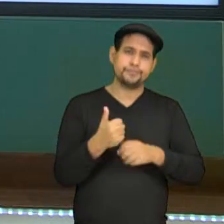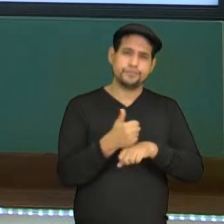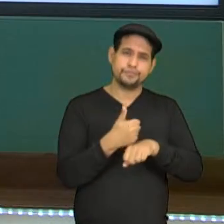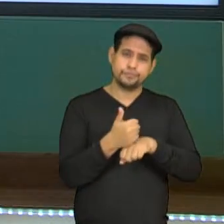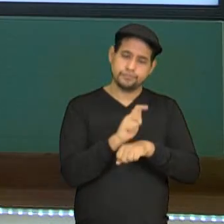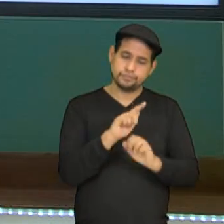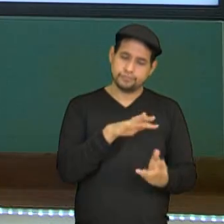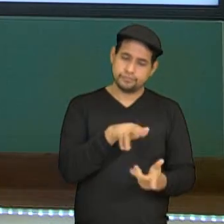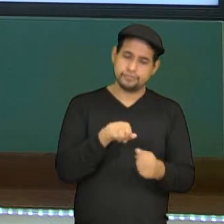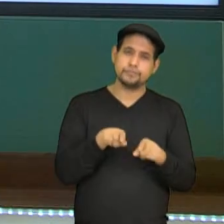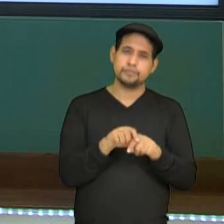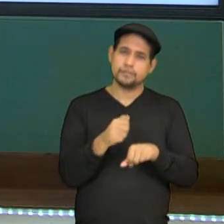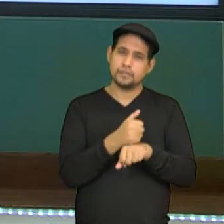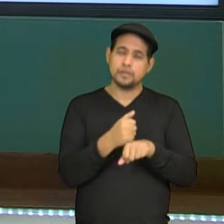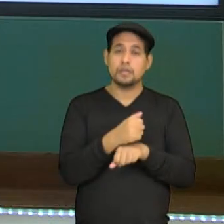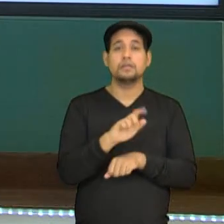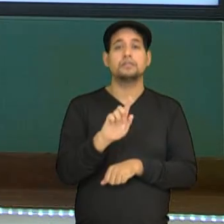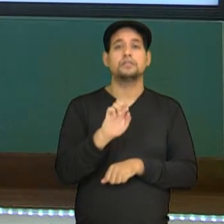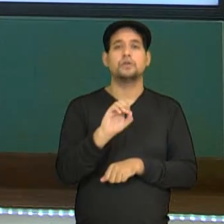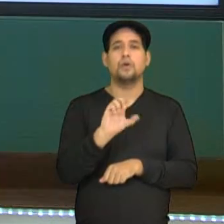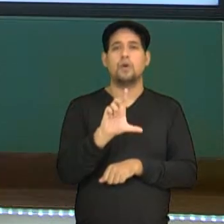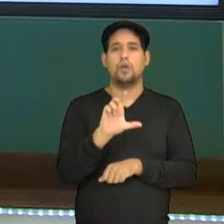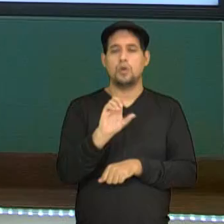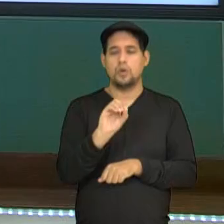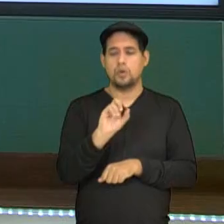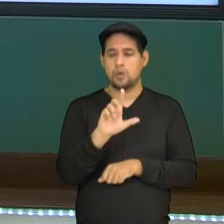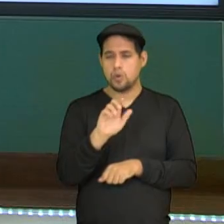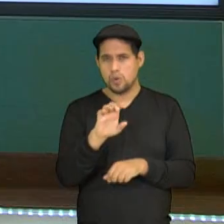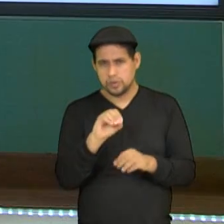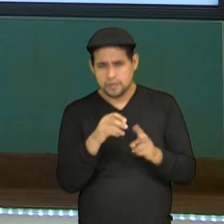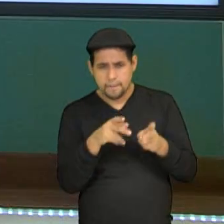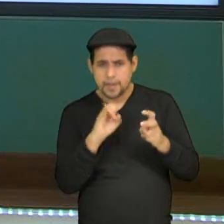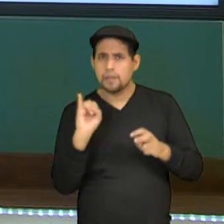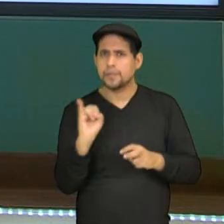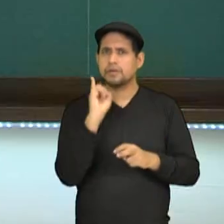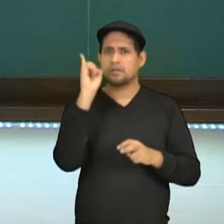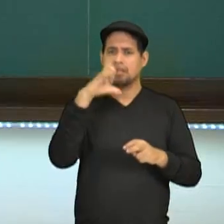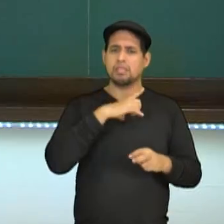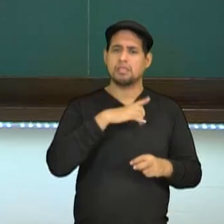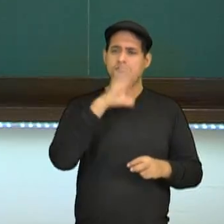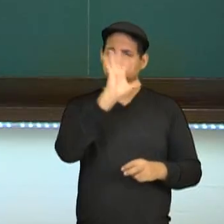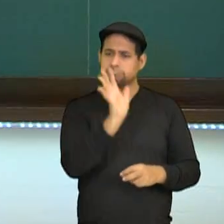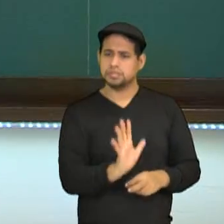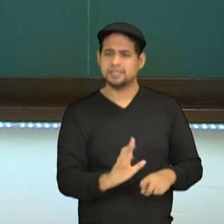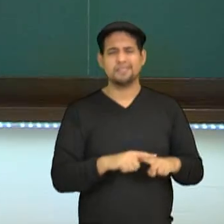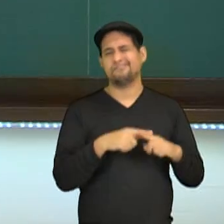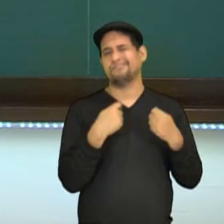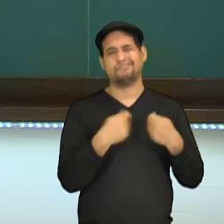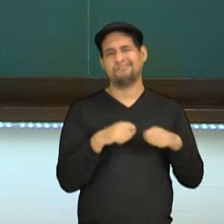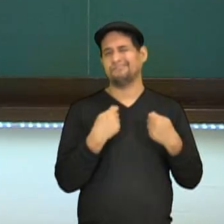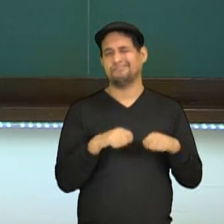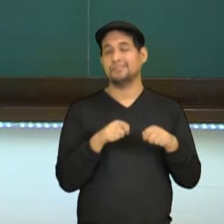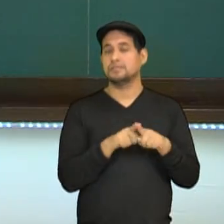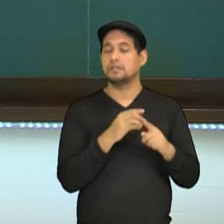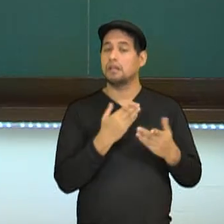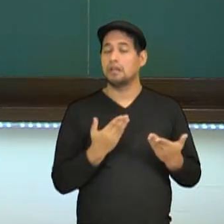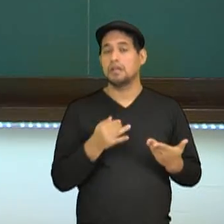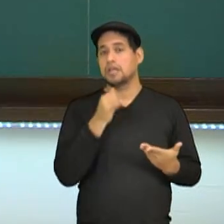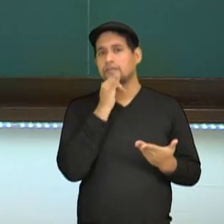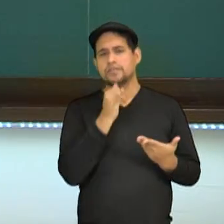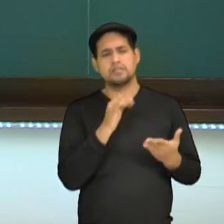os geólogos foram verificando as diferenças inerentes ao território. Claro que não há necessidade, estudante, de